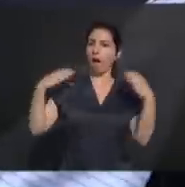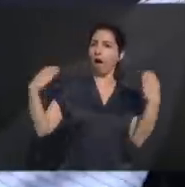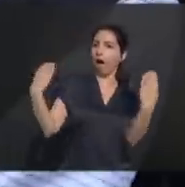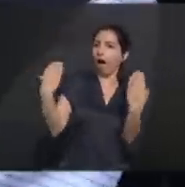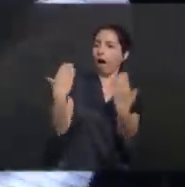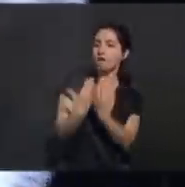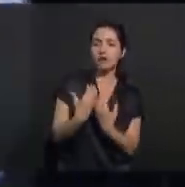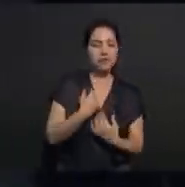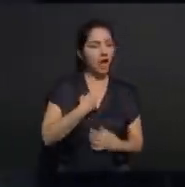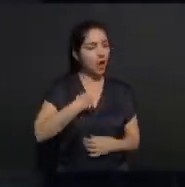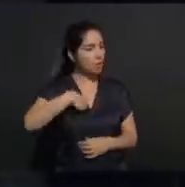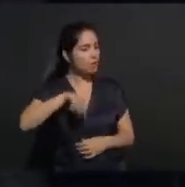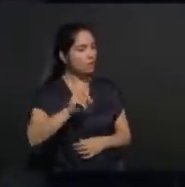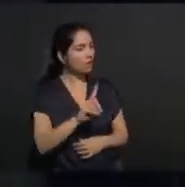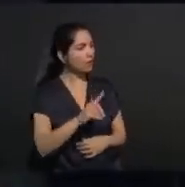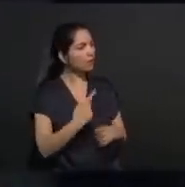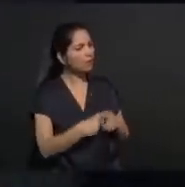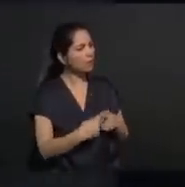culto.